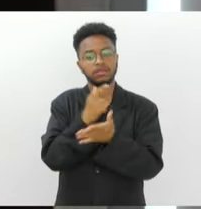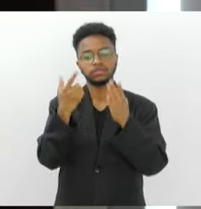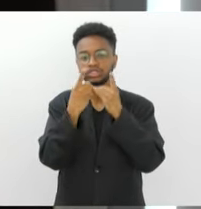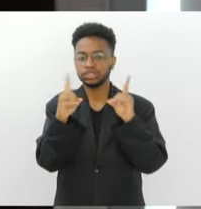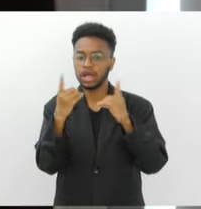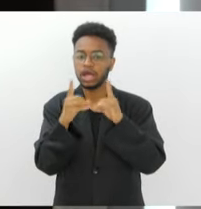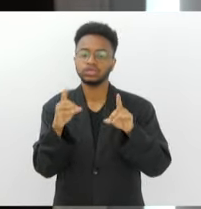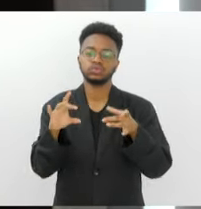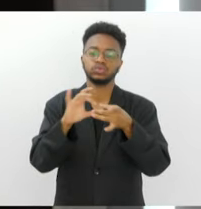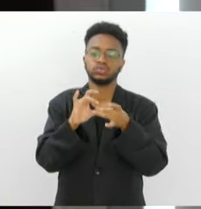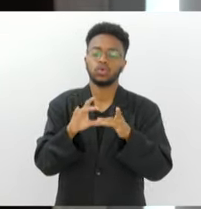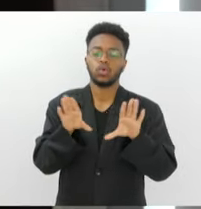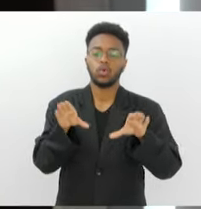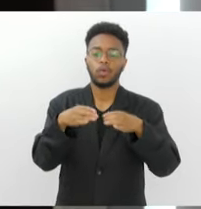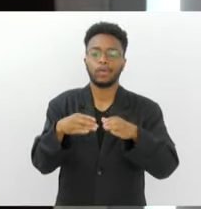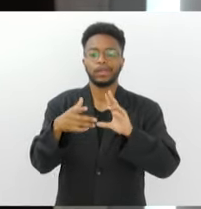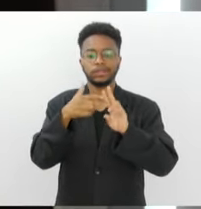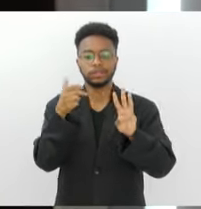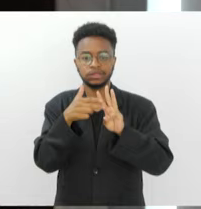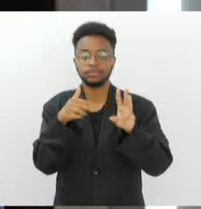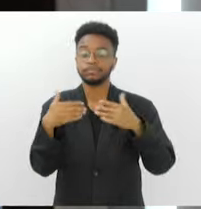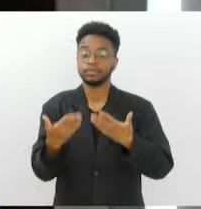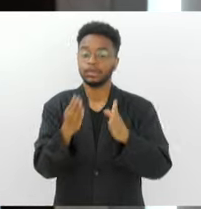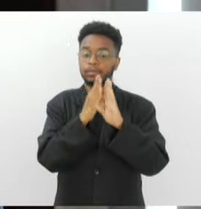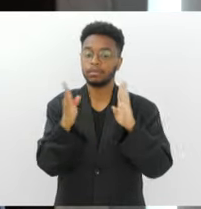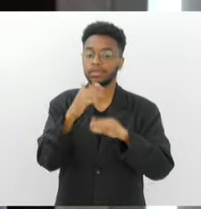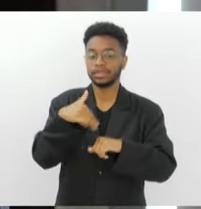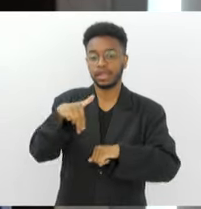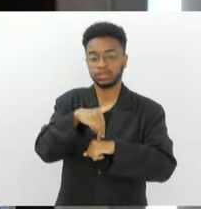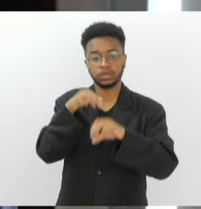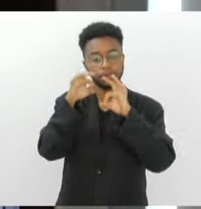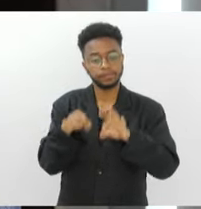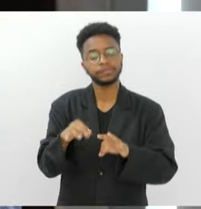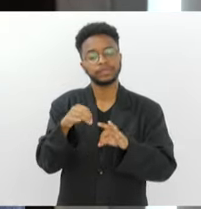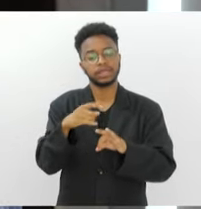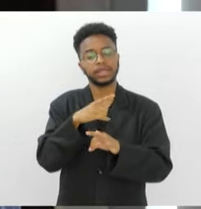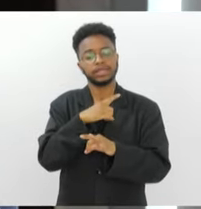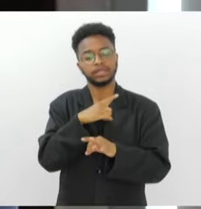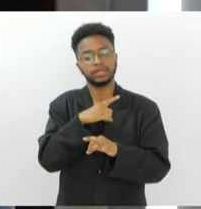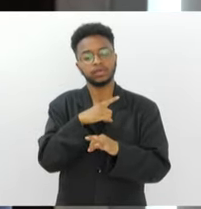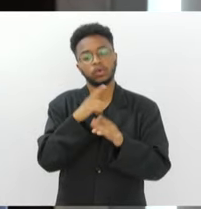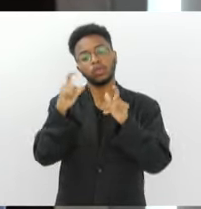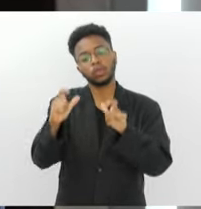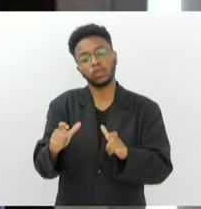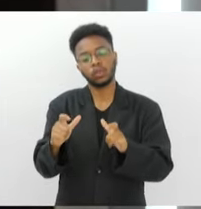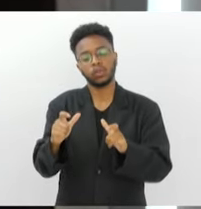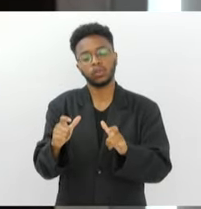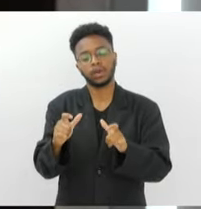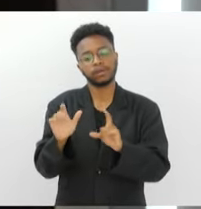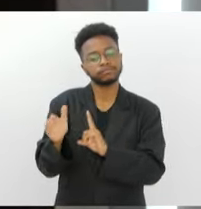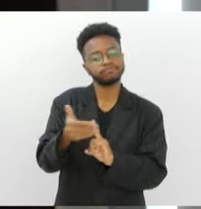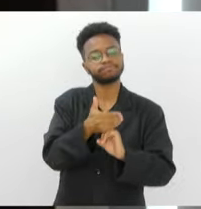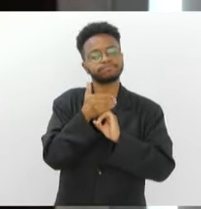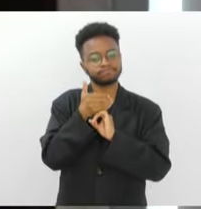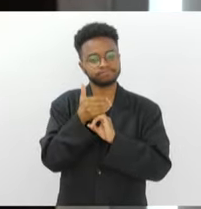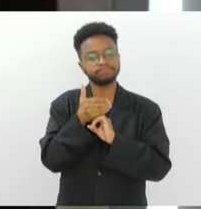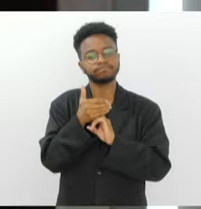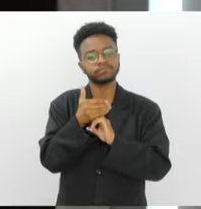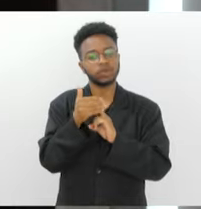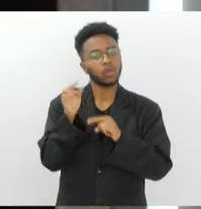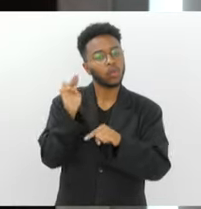das comunidades indígenas. Então, a Biblioteca Nacional, ela é completamente um lugar de acolhida,